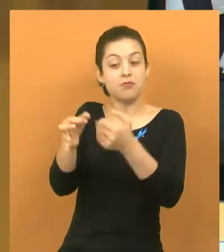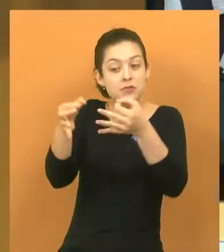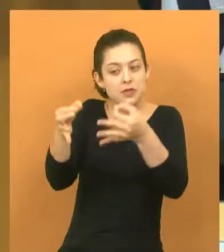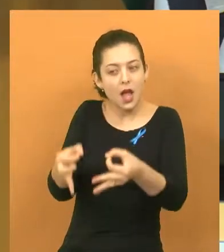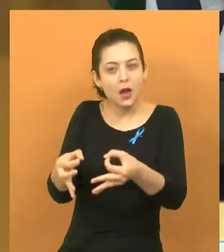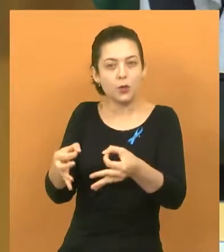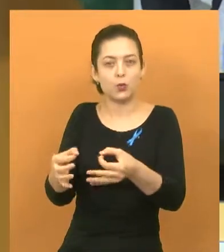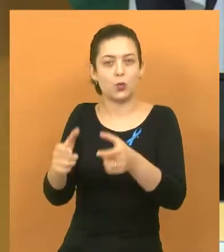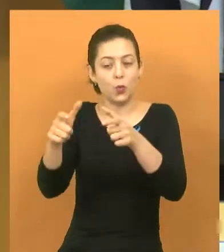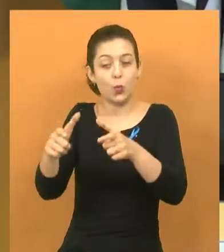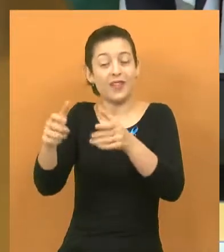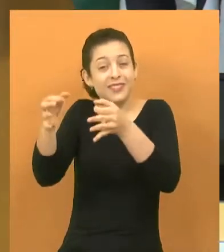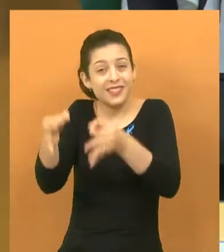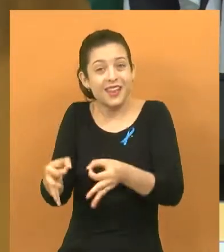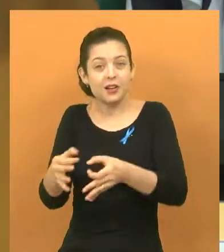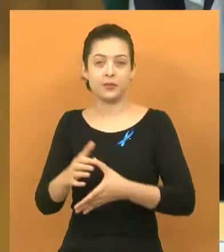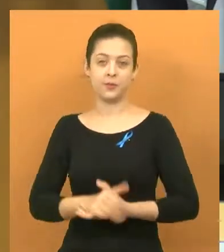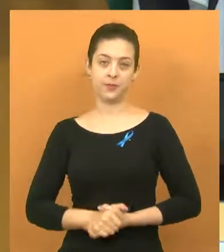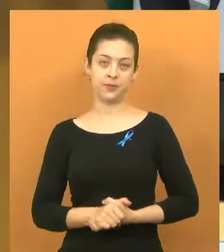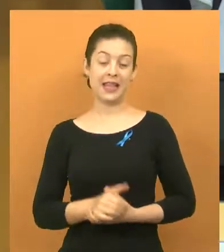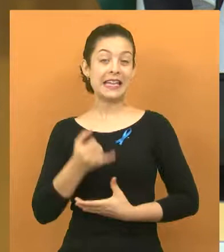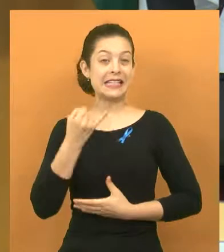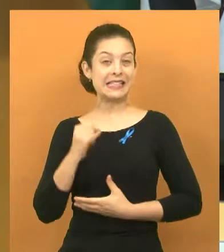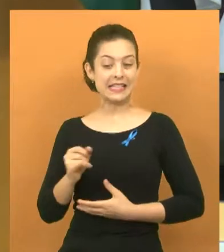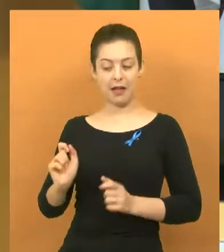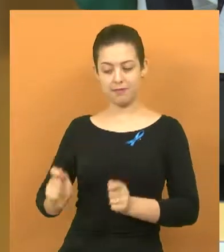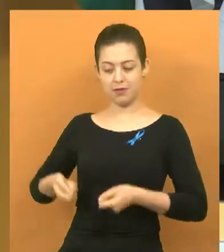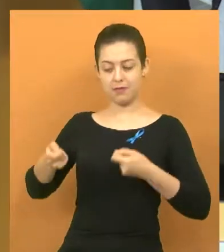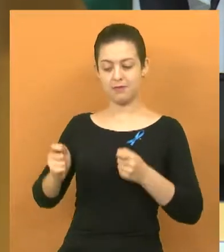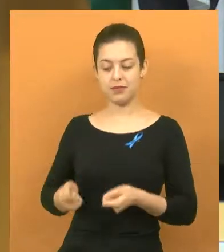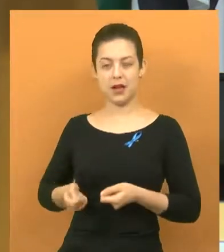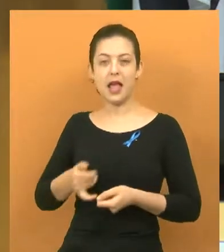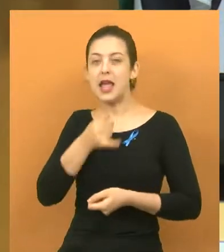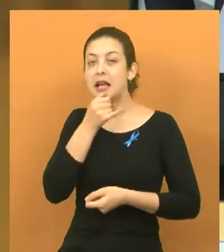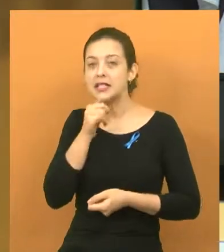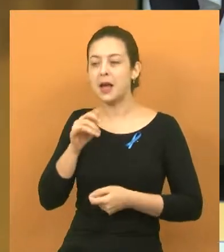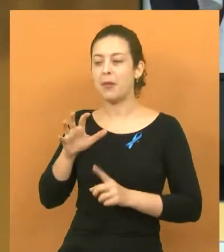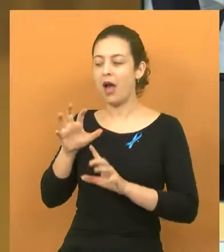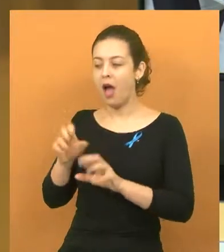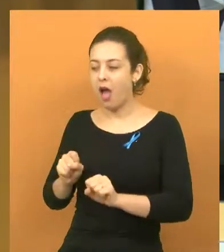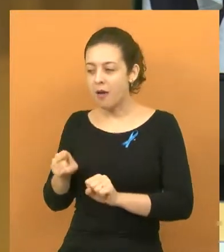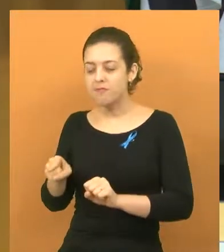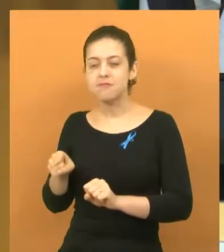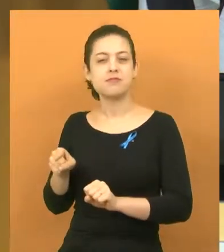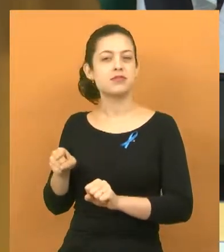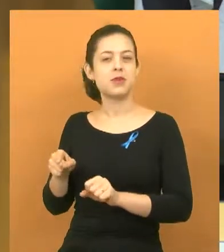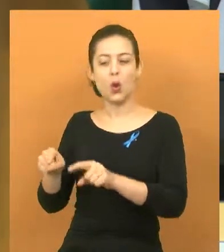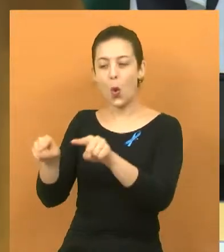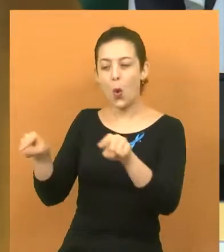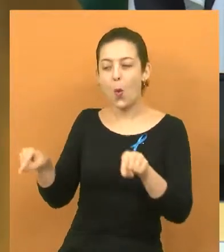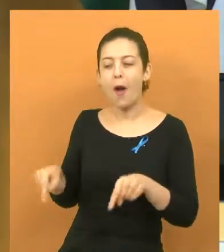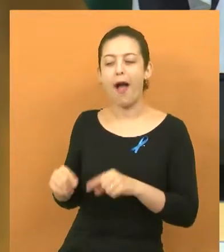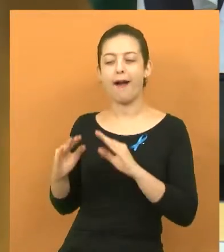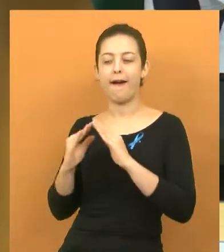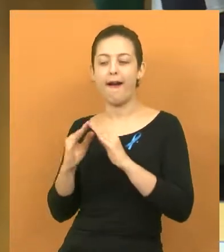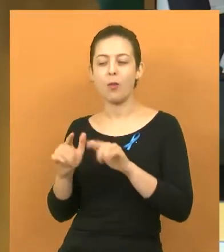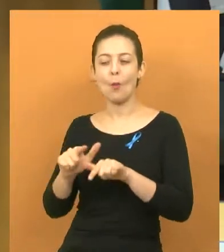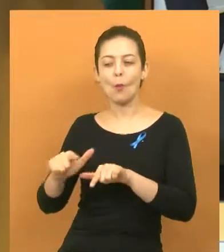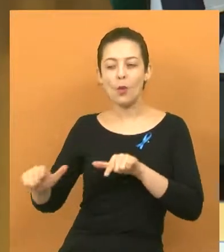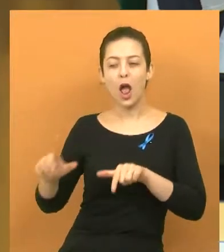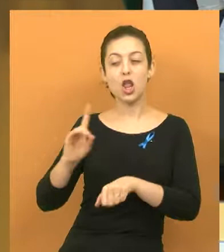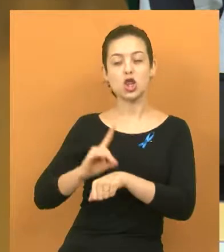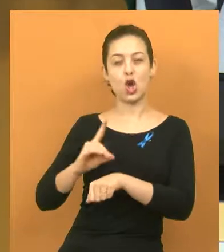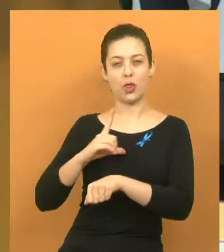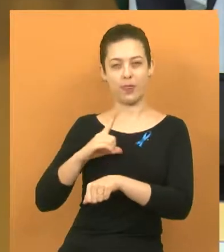adequado. Porque se esse carroceiro for abordado jogando entulho num terreno, numa área